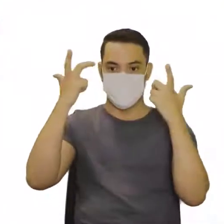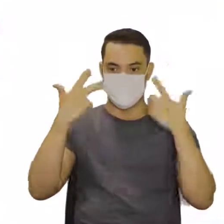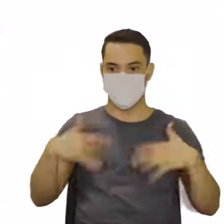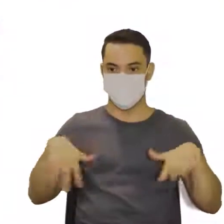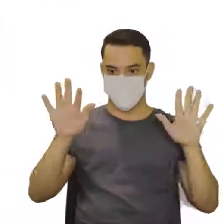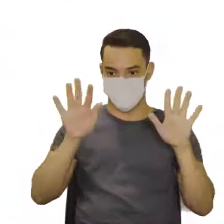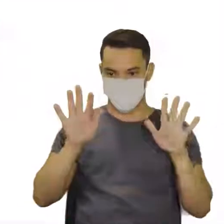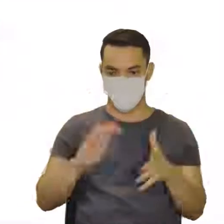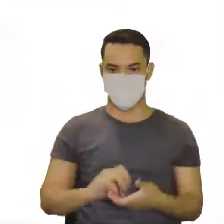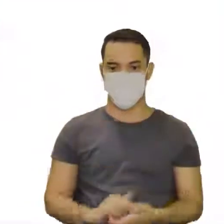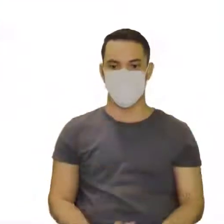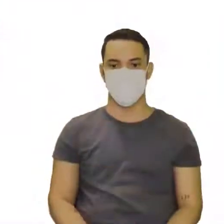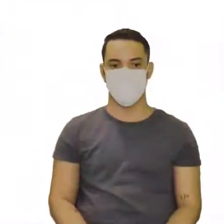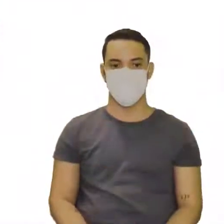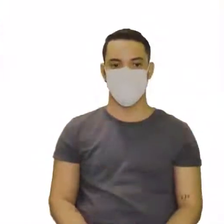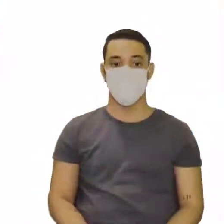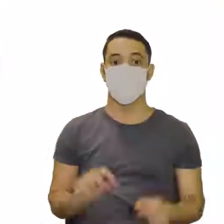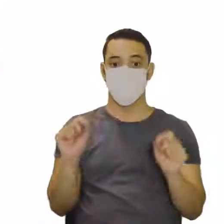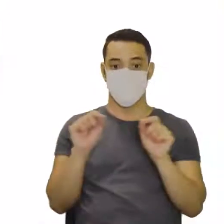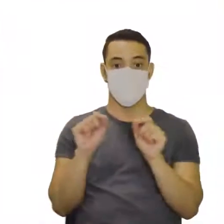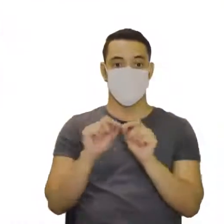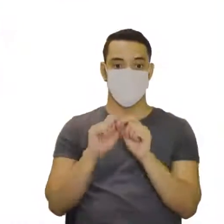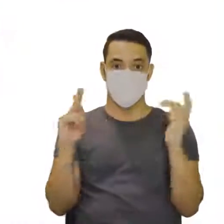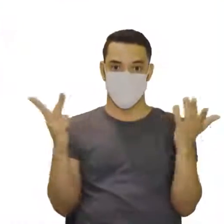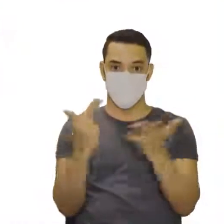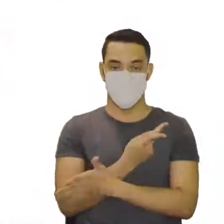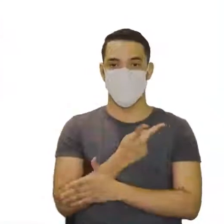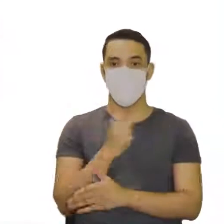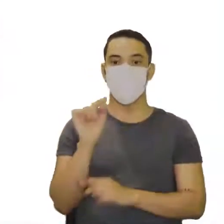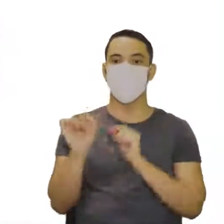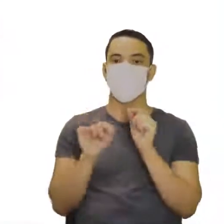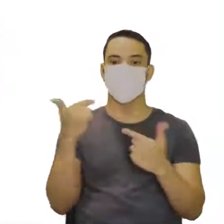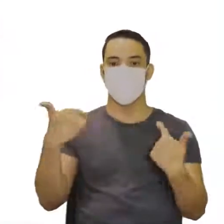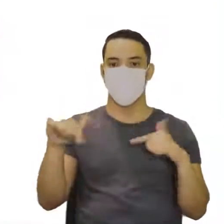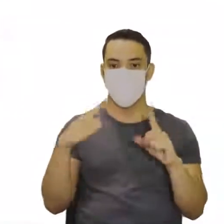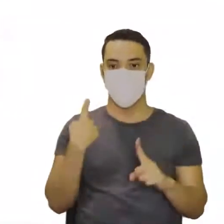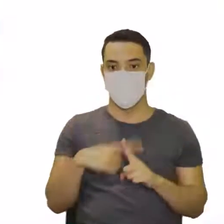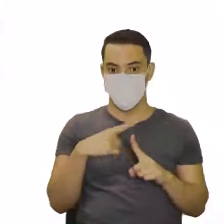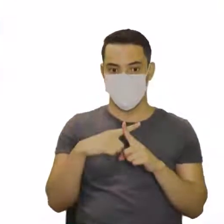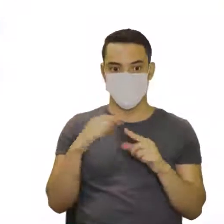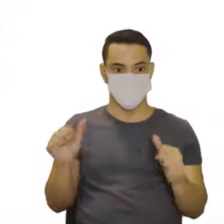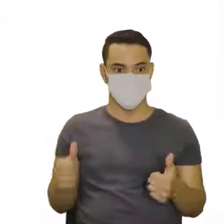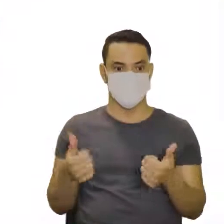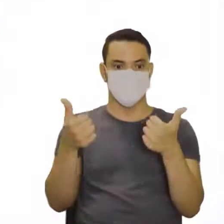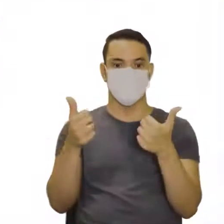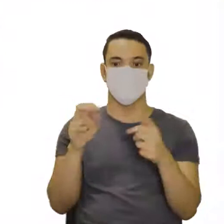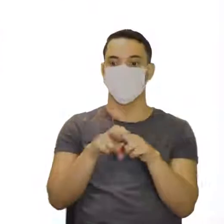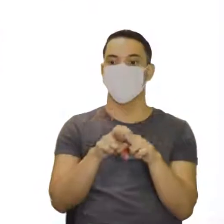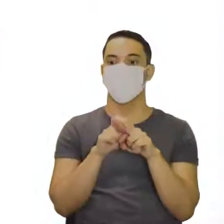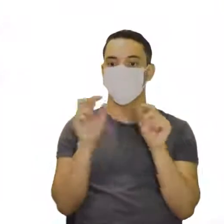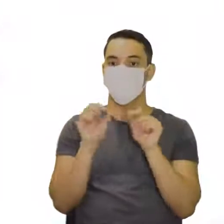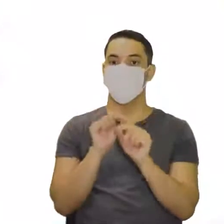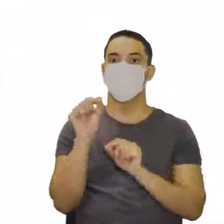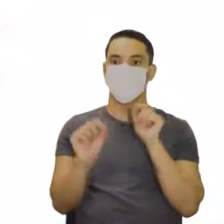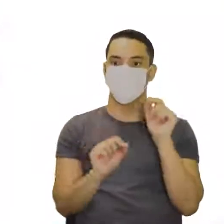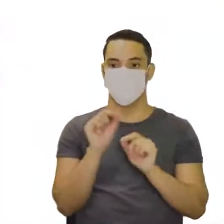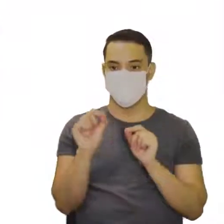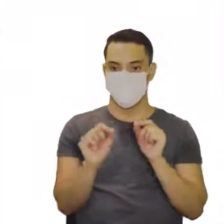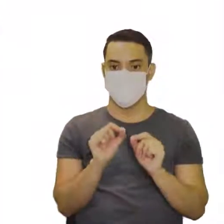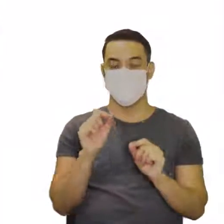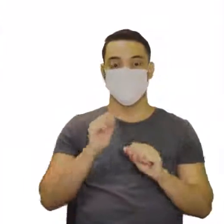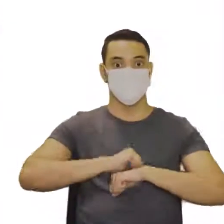espontâneo, ok? Realizando assim um trabalho positivo, tá, pessoal? Então vamos fazer aqui